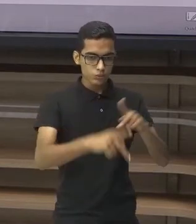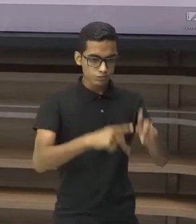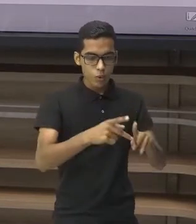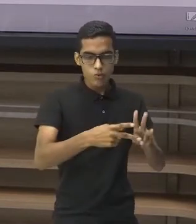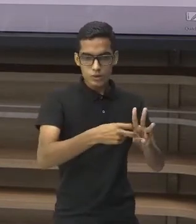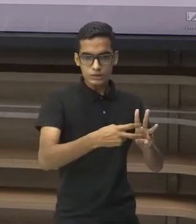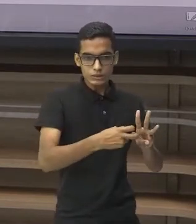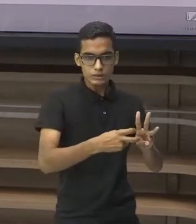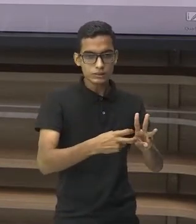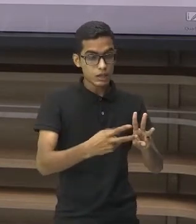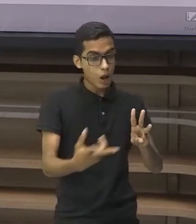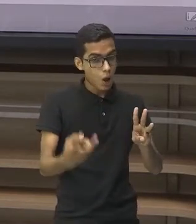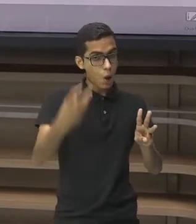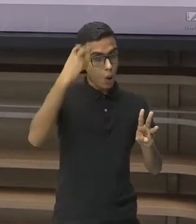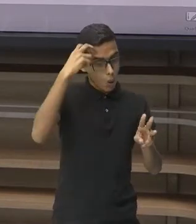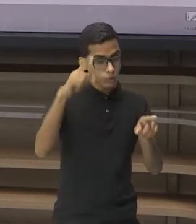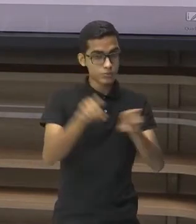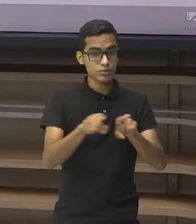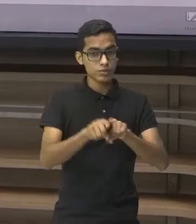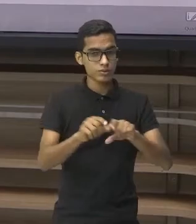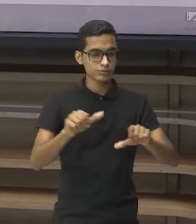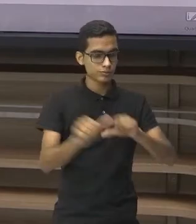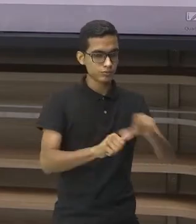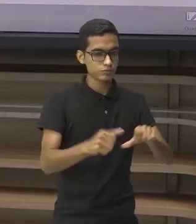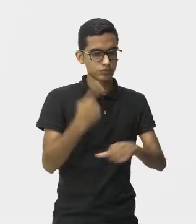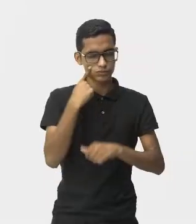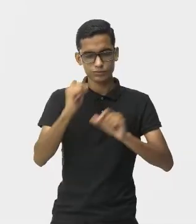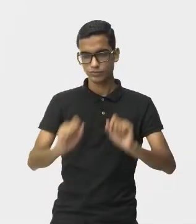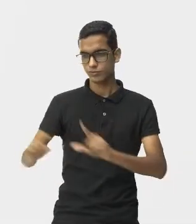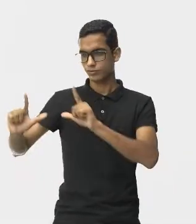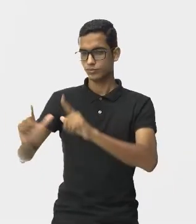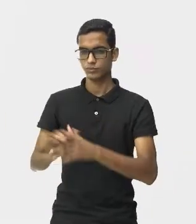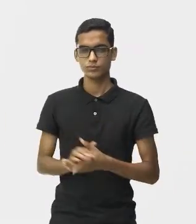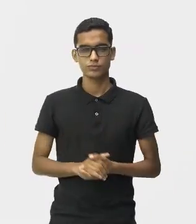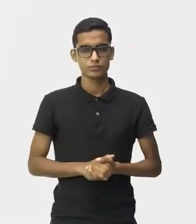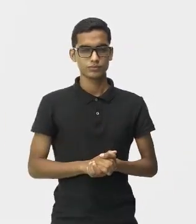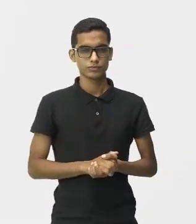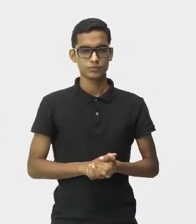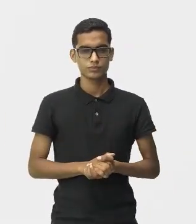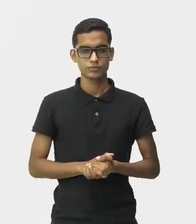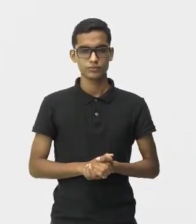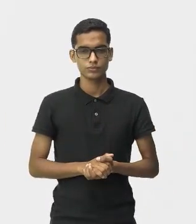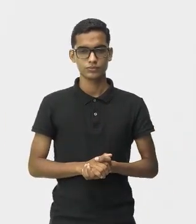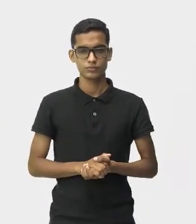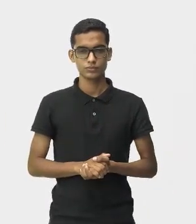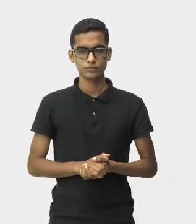vai conhecer um pouquinho mais agora, tá, gente? Próxima cartela para a gente.